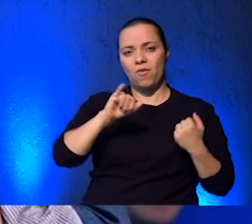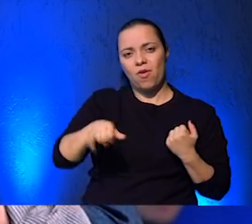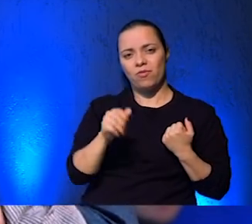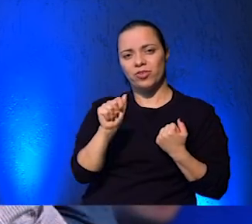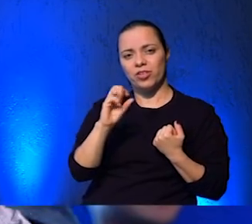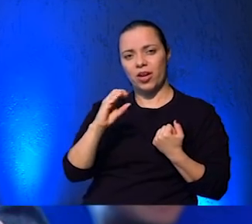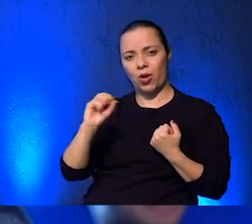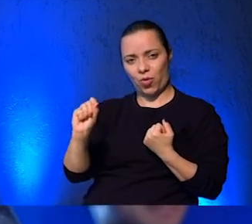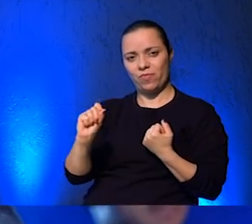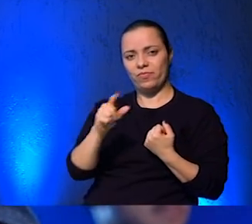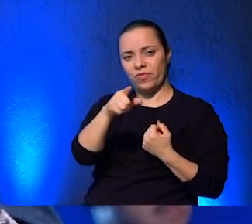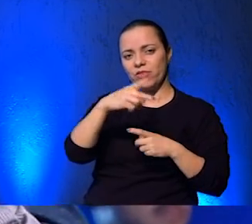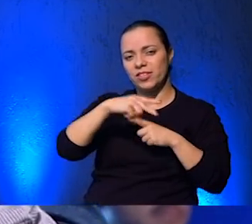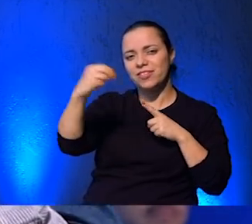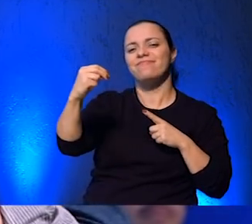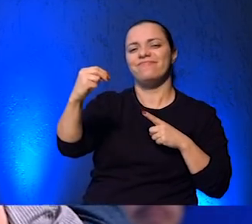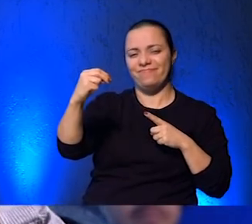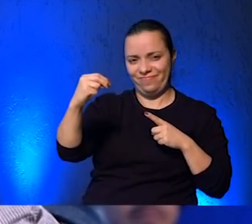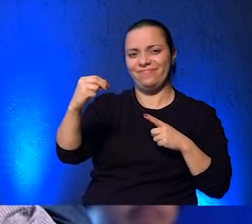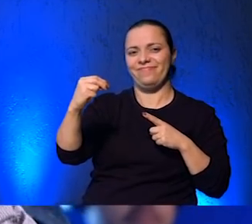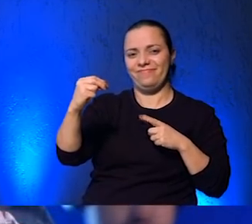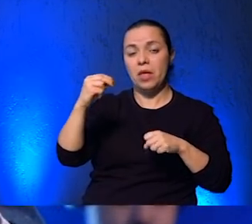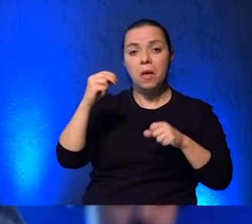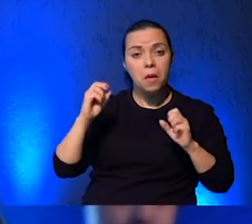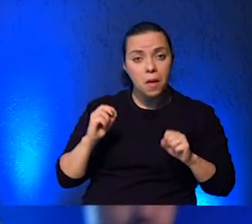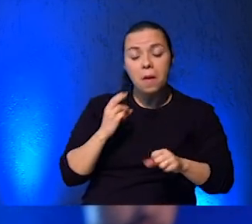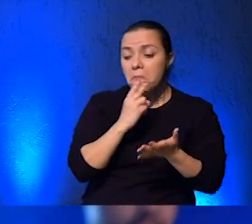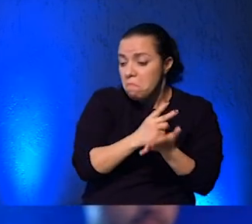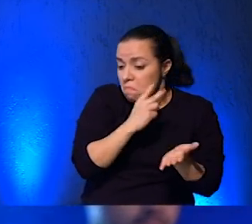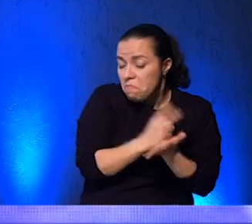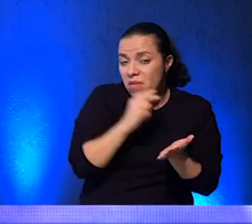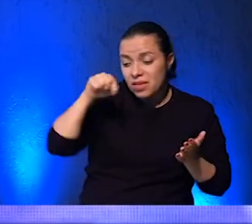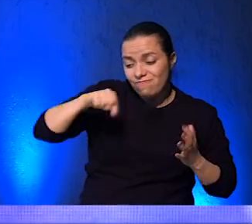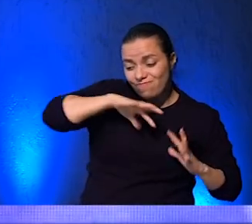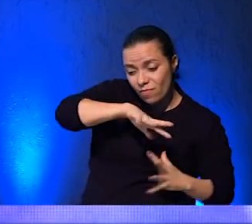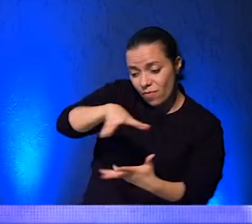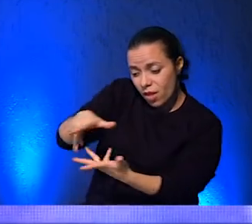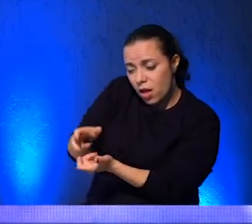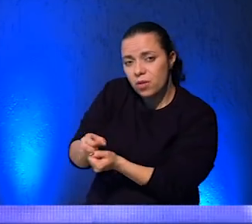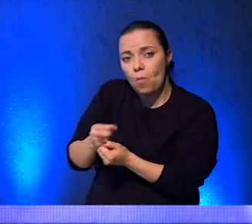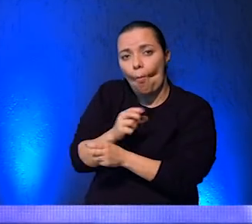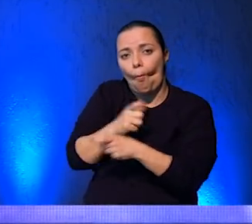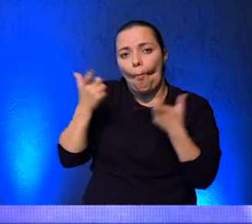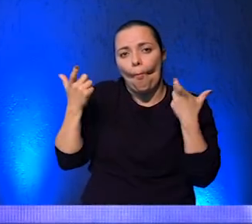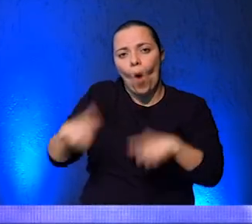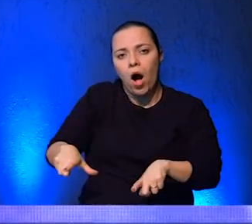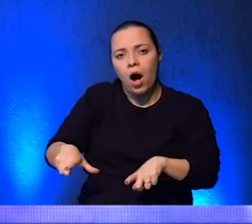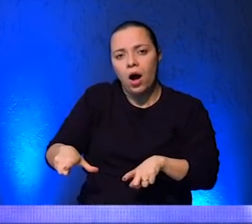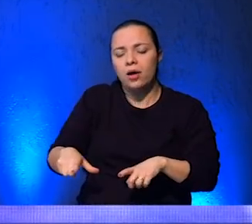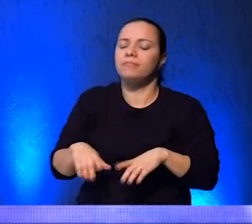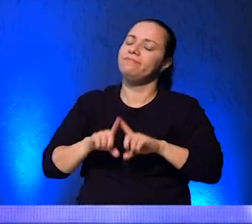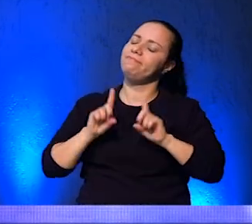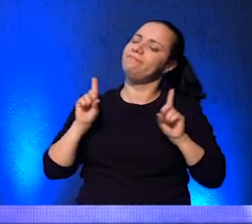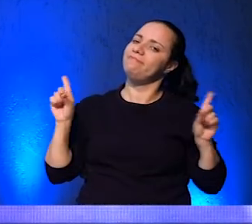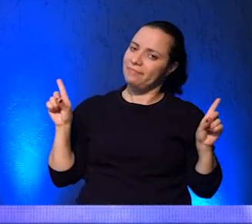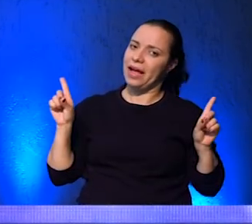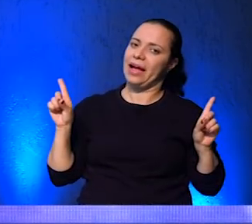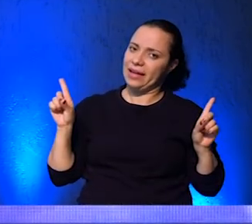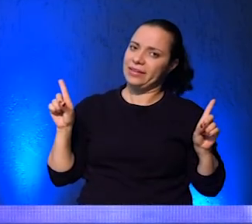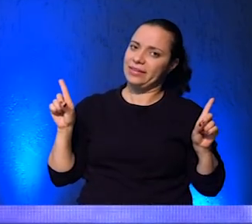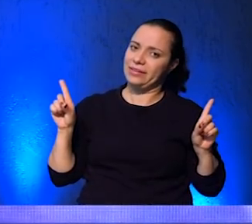mesmo do meio da luta mesmo que toda a terra seque porque na época de jacó a terra